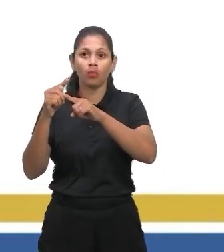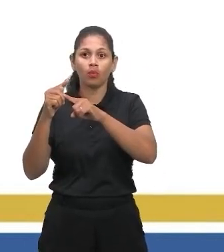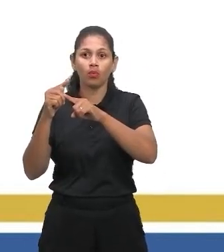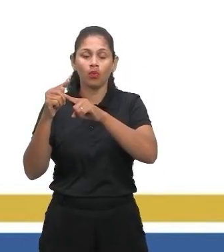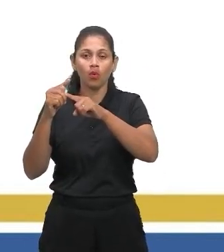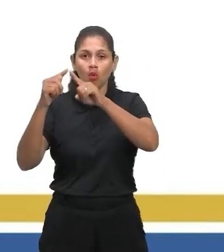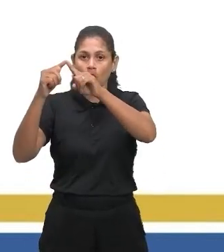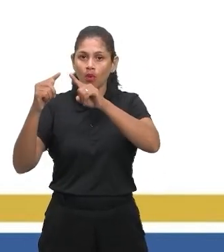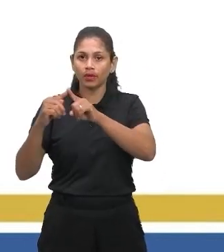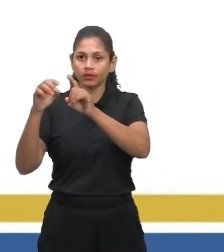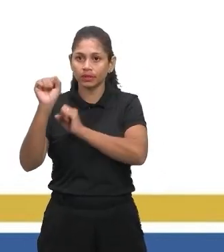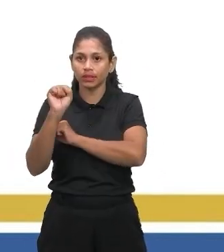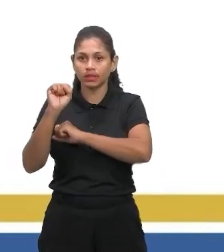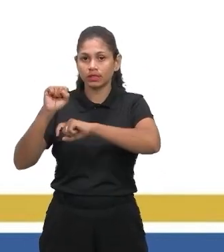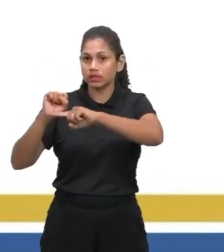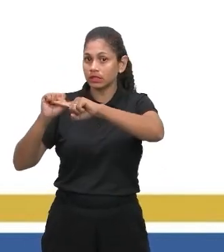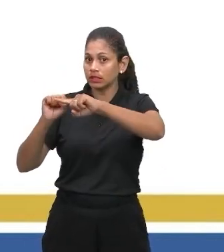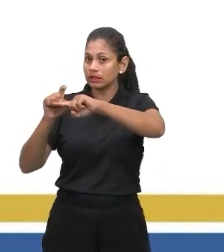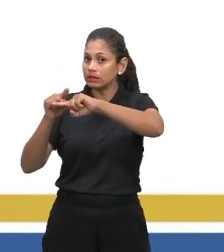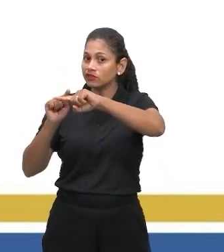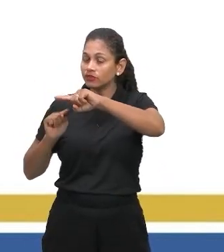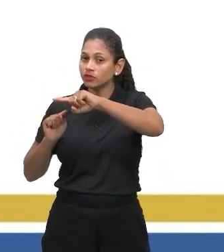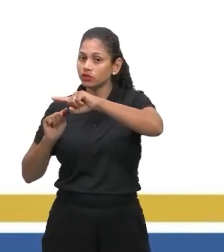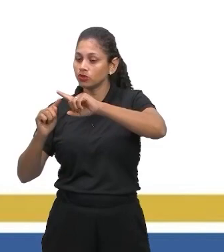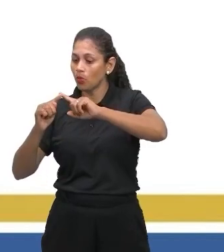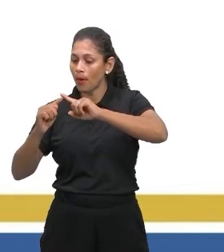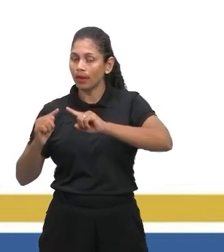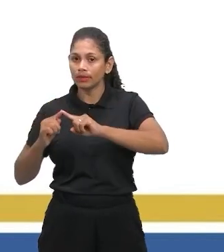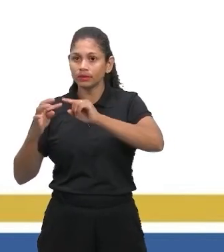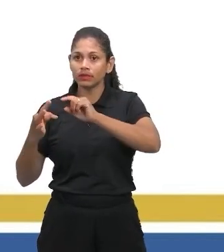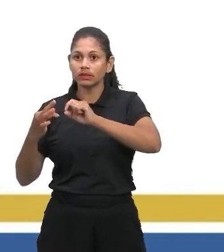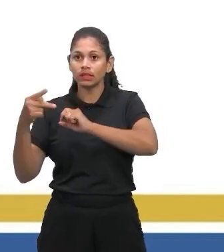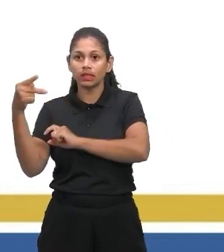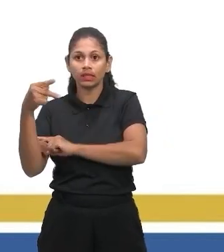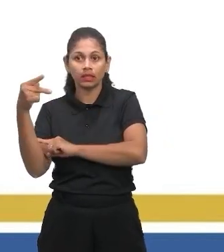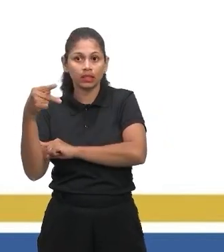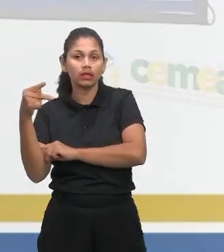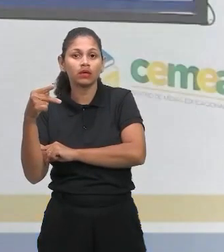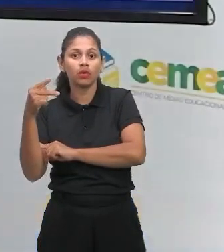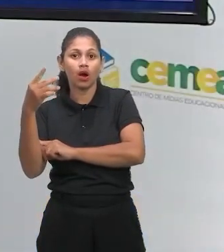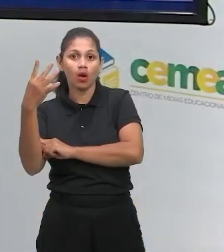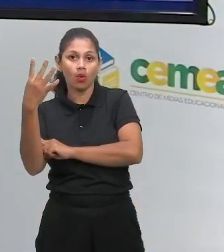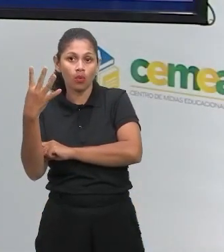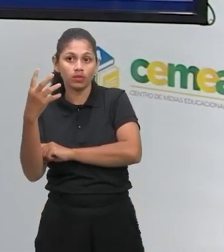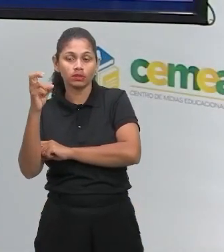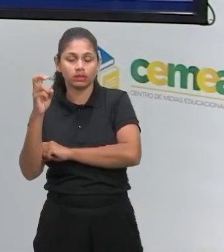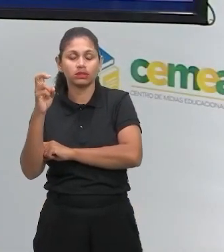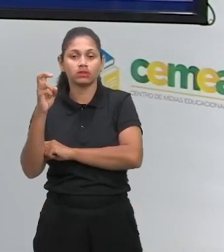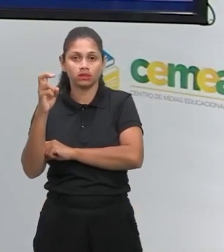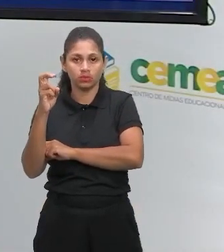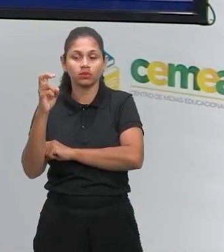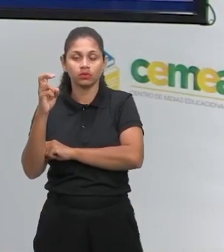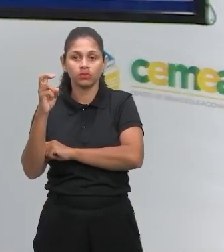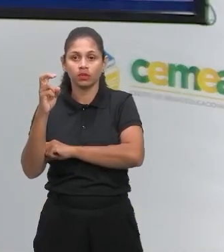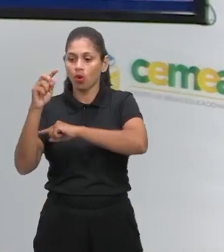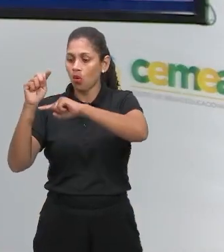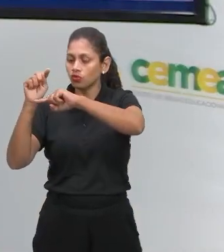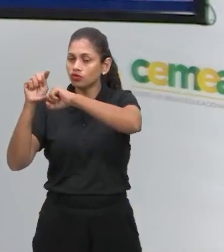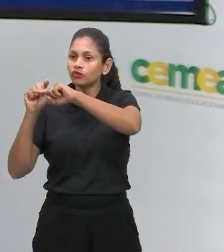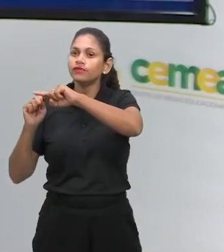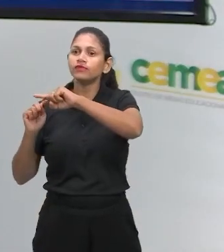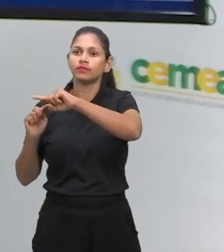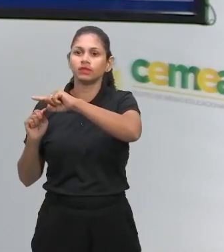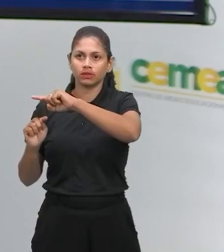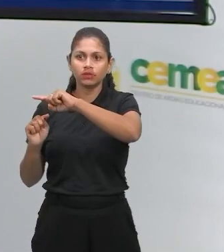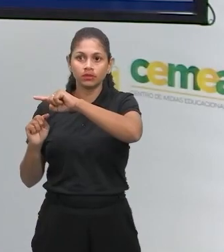de 3 horas. Quando você divide 45 por 3, vamos ter como resultado aqui 15 km por hora. E